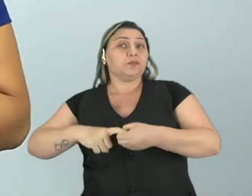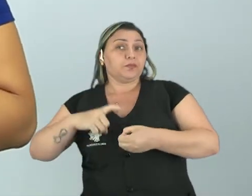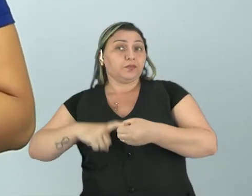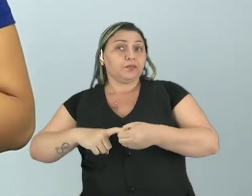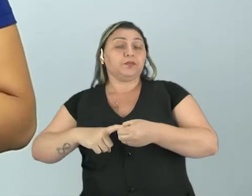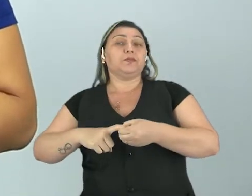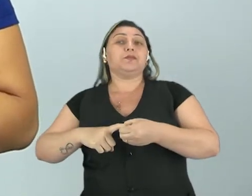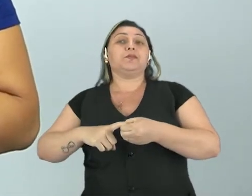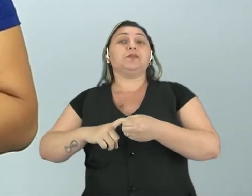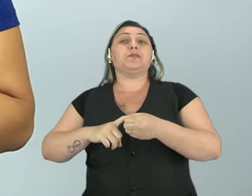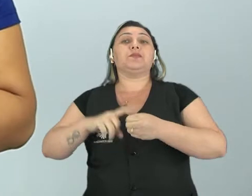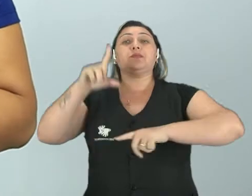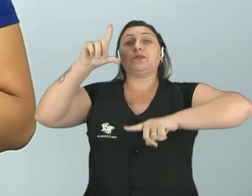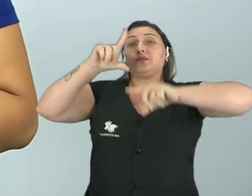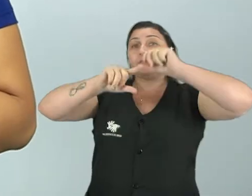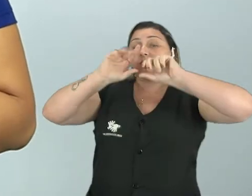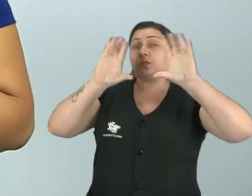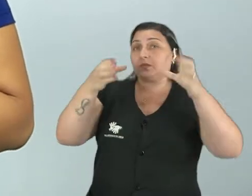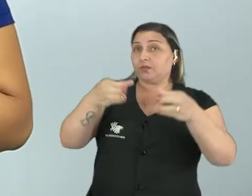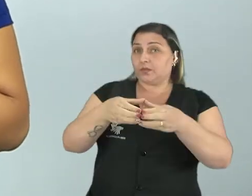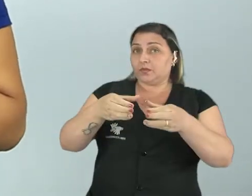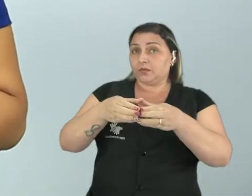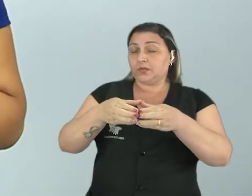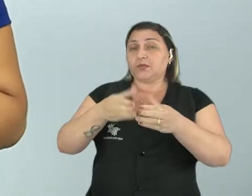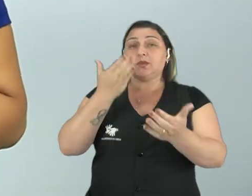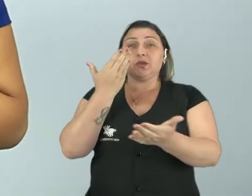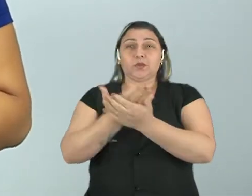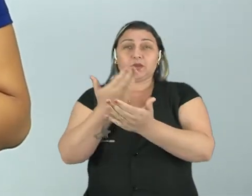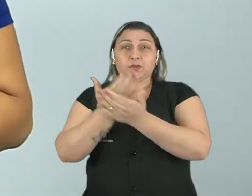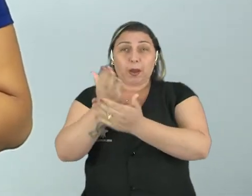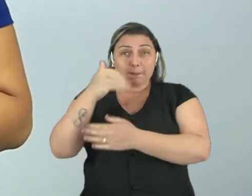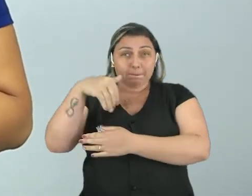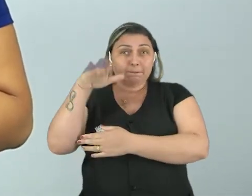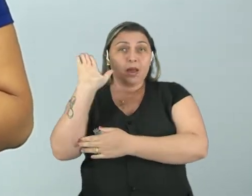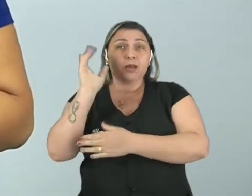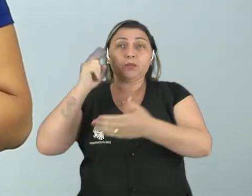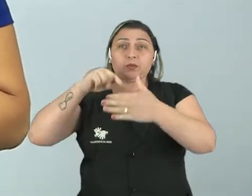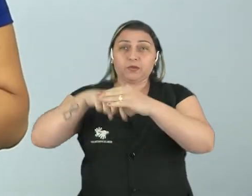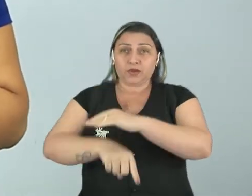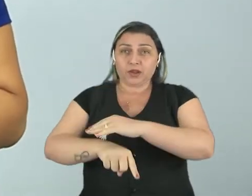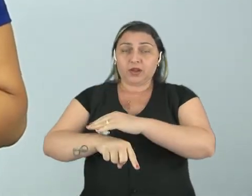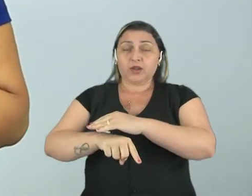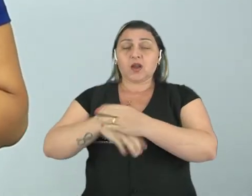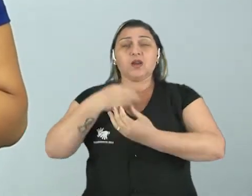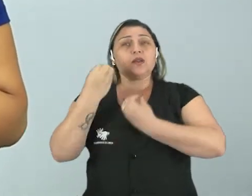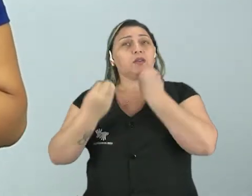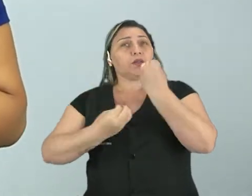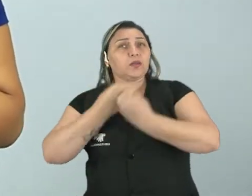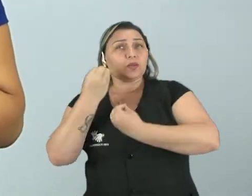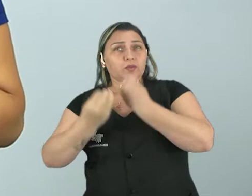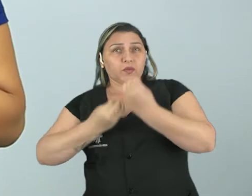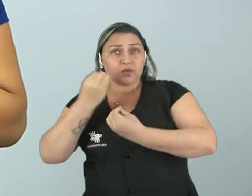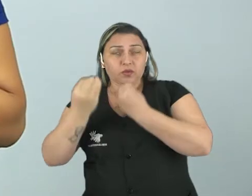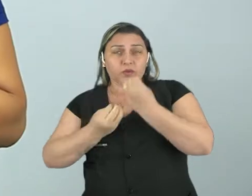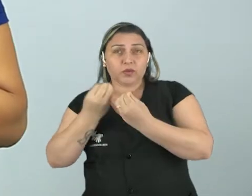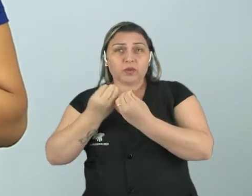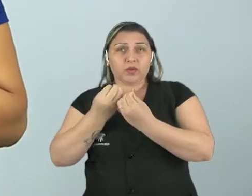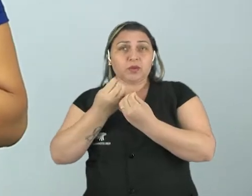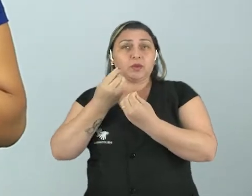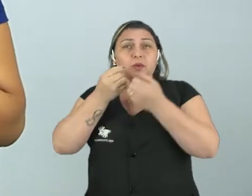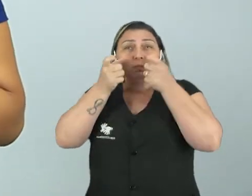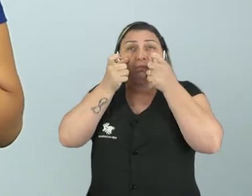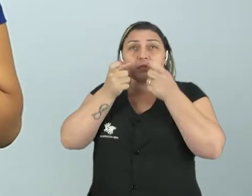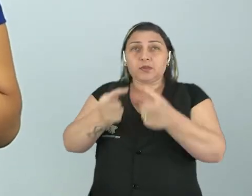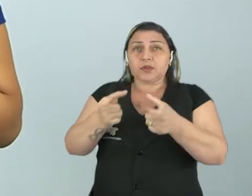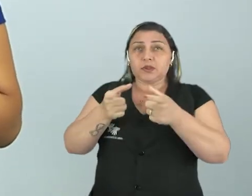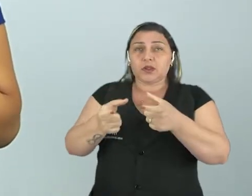falar das constelações, a gente vai estudar um pouco mais sobre elas. Como que é essa observação,